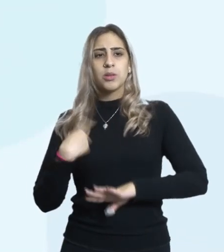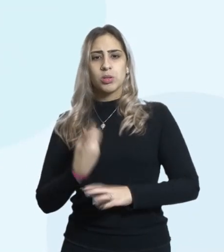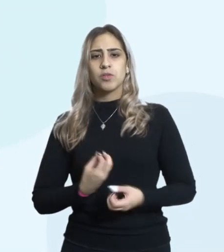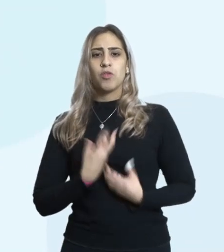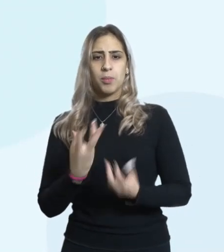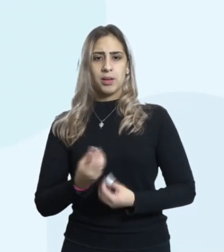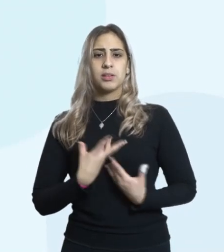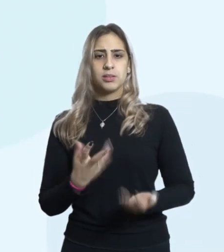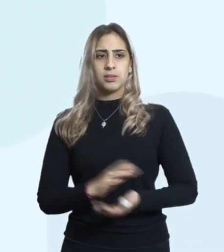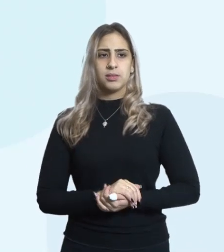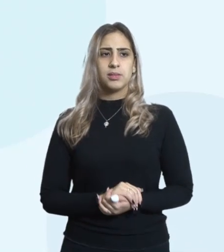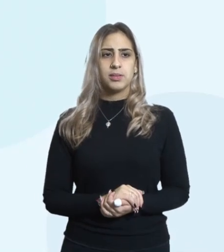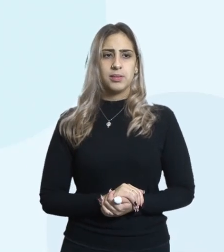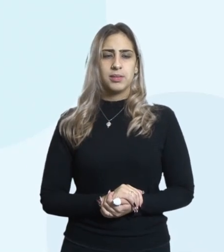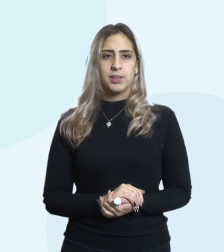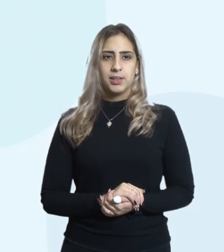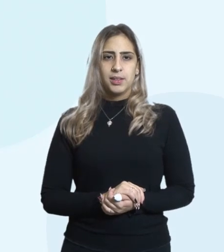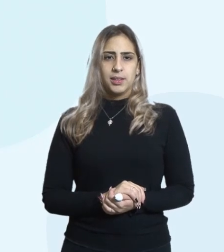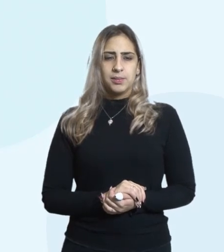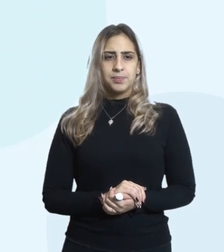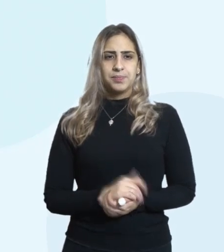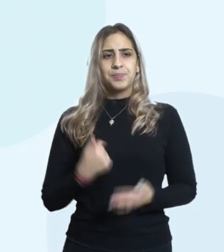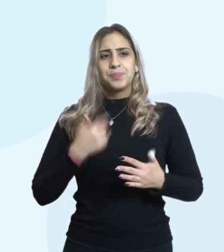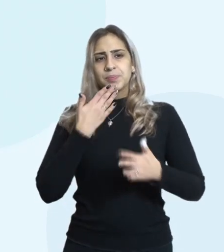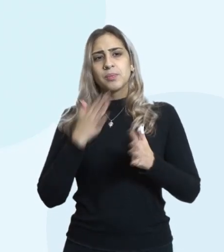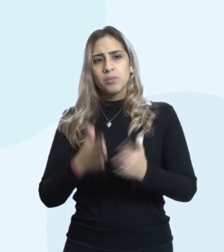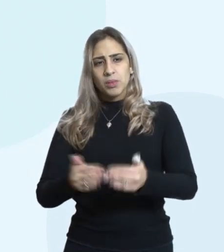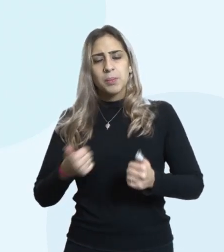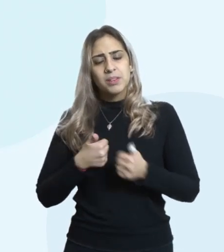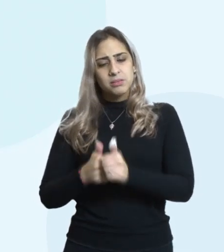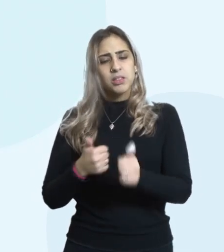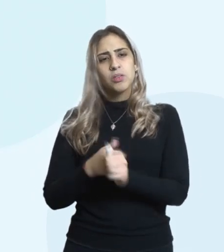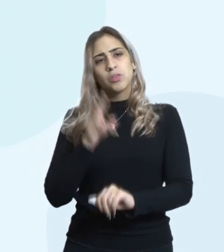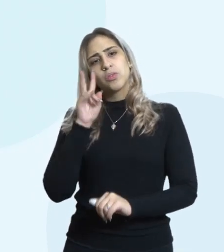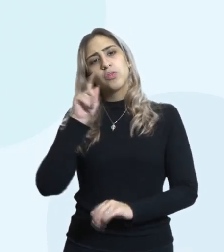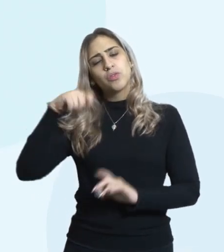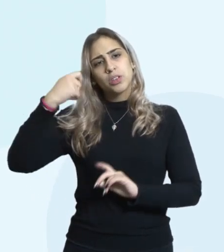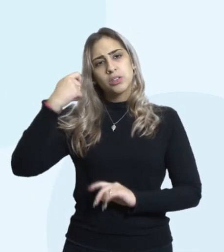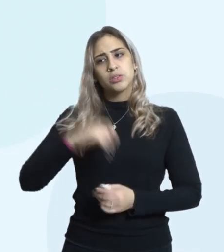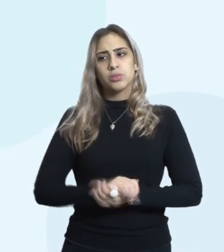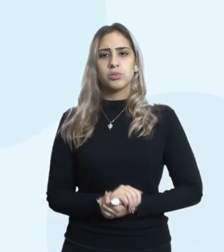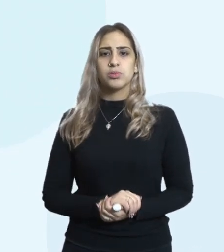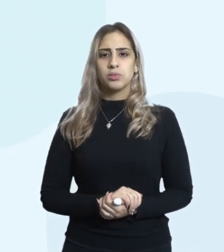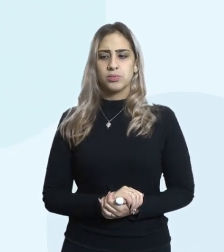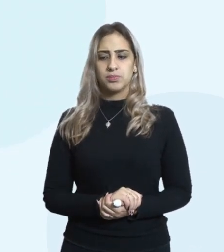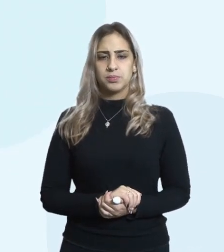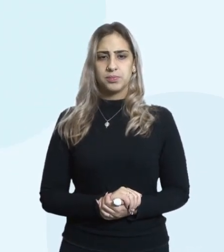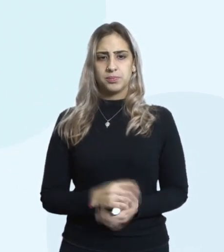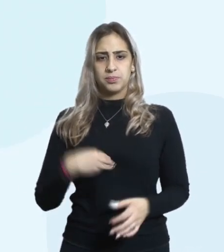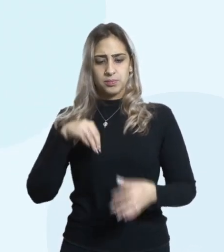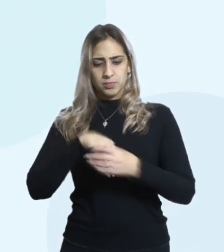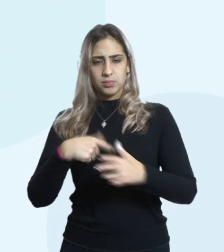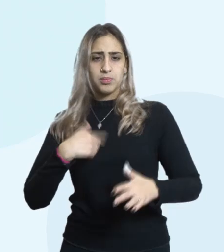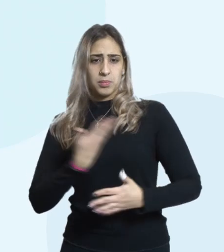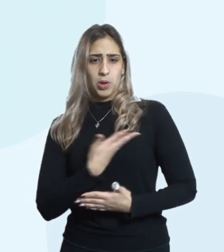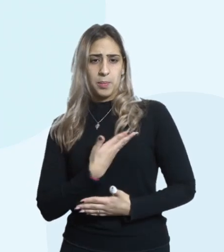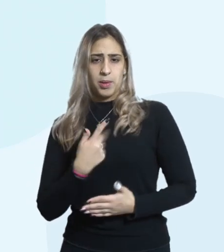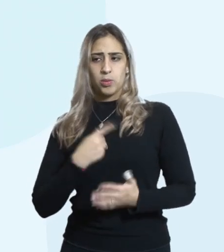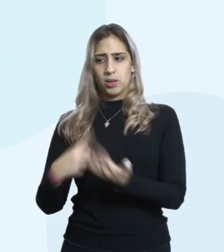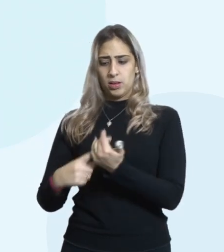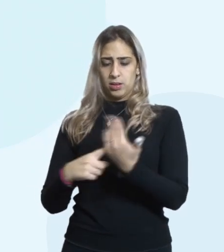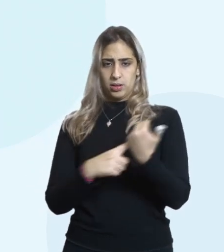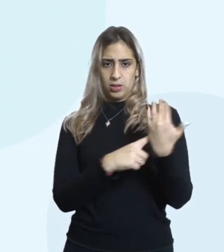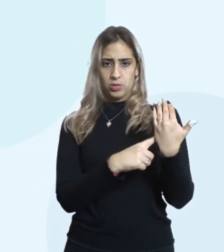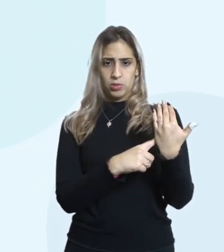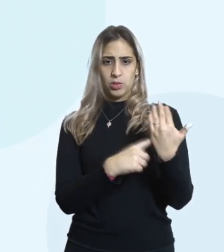informações. E eu vou pedir para exibir um vídeo. Nós gravamos aqui em Marília, com o apoio dos meus colegas da tecnologia,